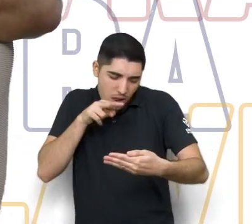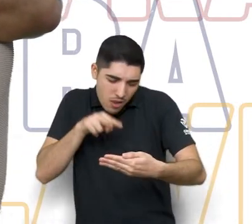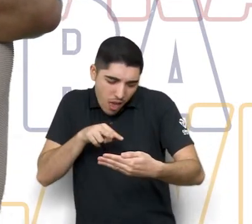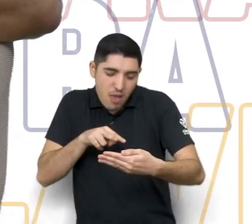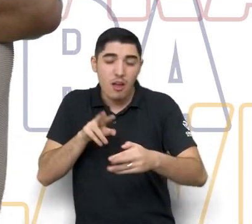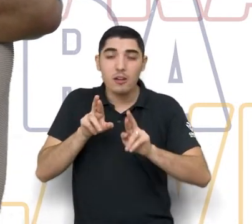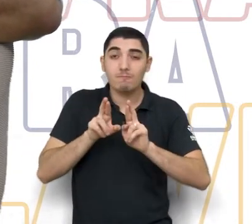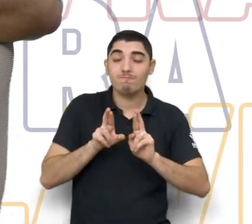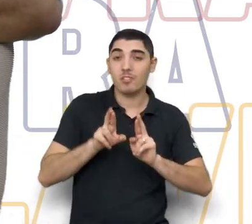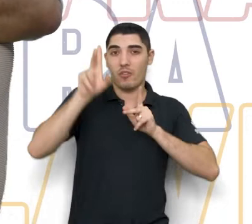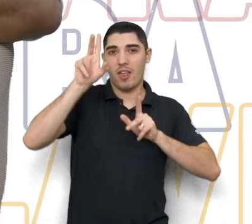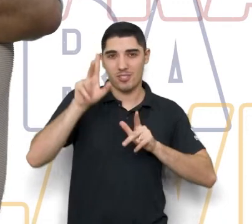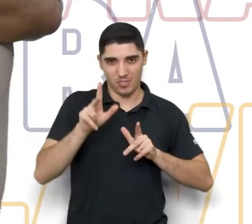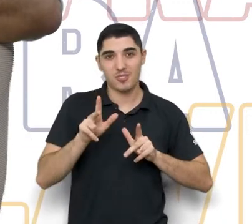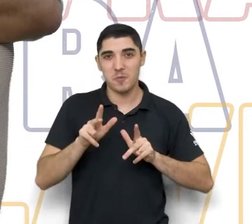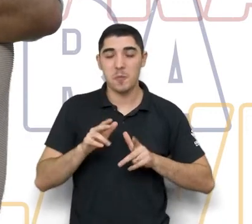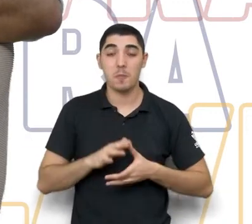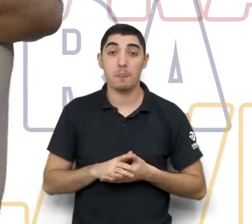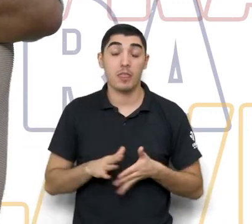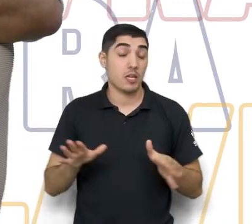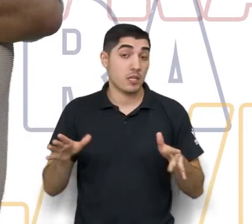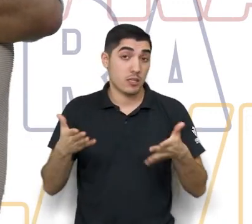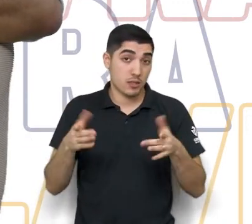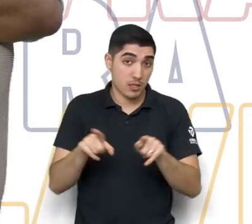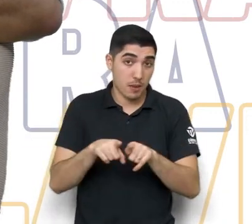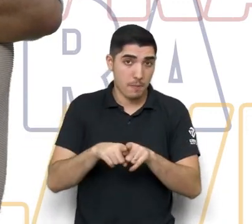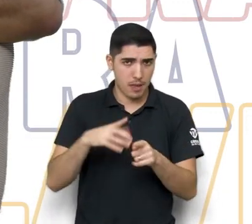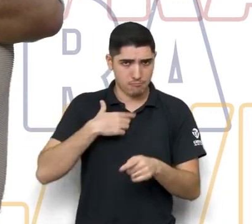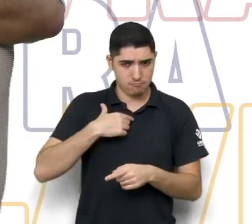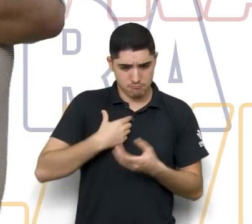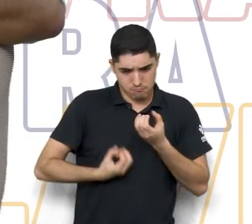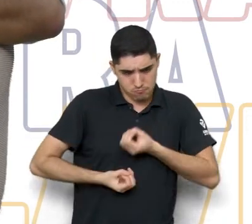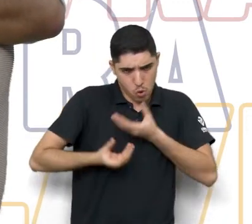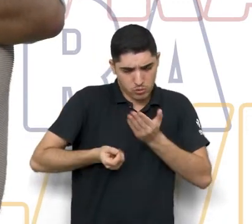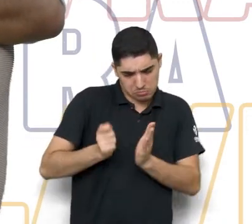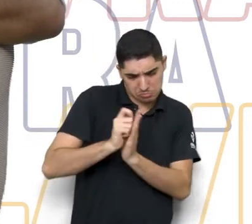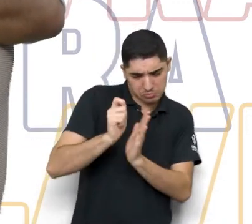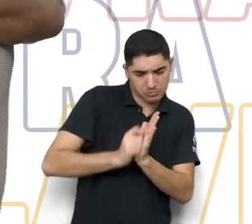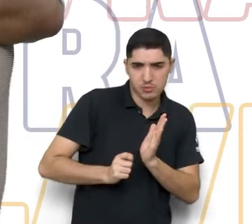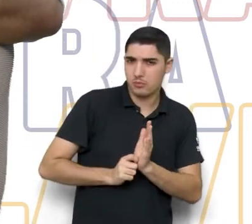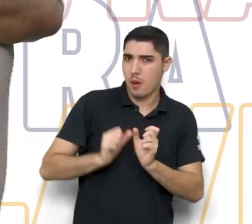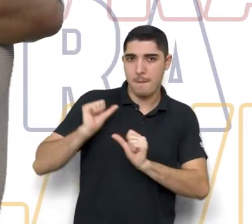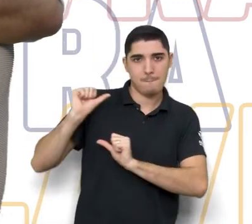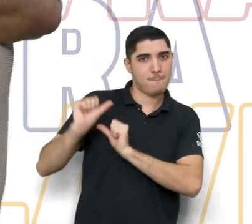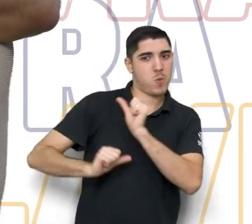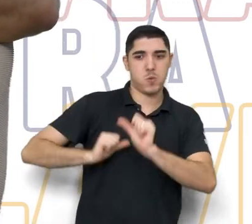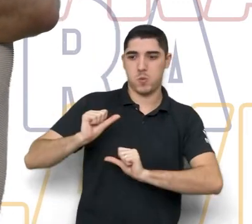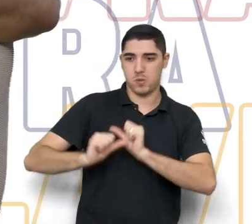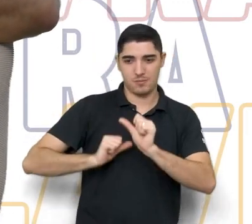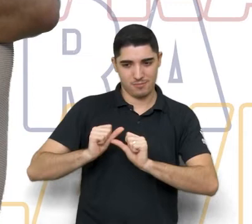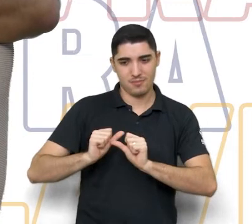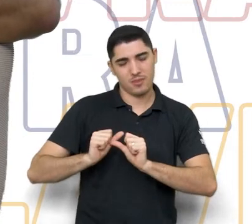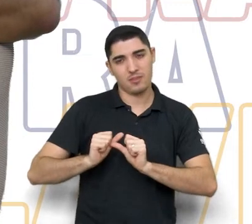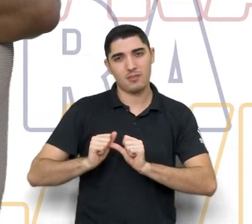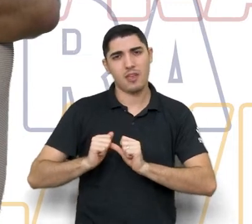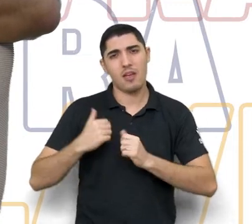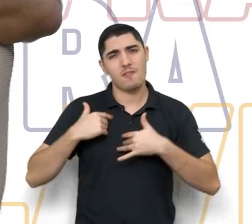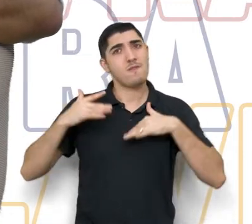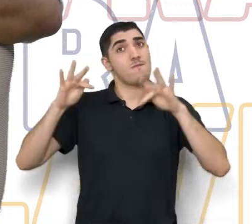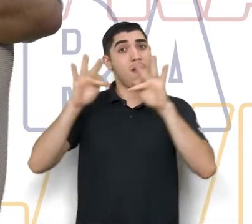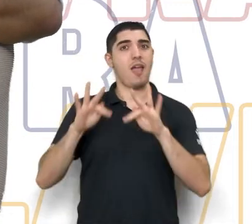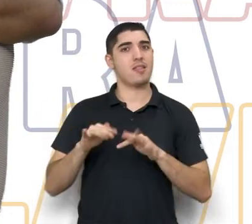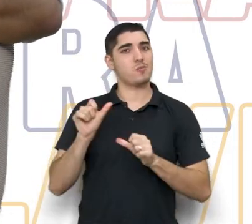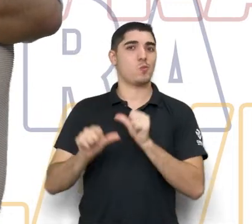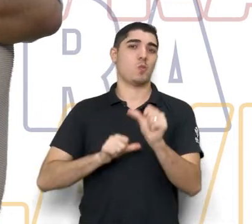muito diferentes. E a minha poesia mudou muito, né? Felizmente mudou muito, porque isso é